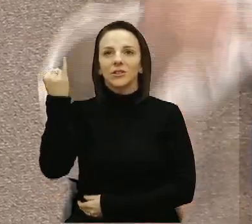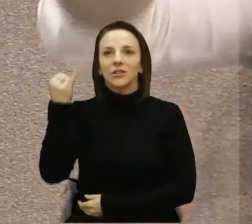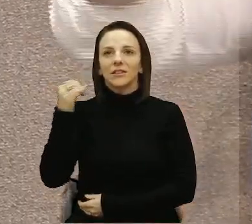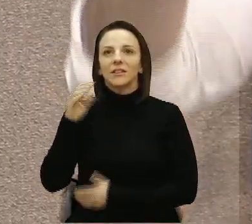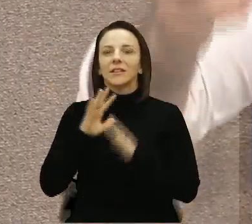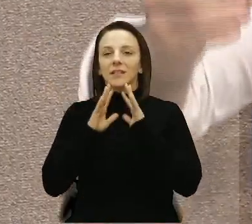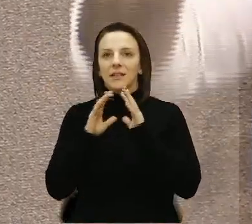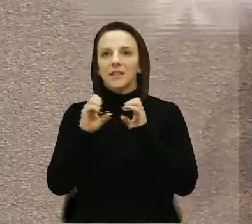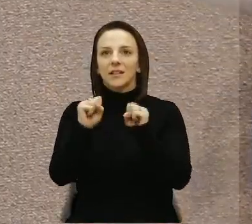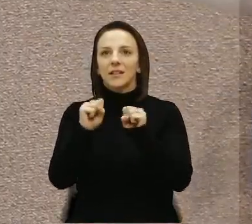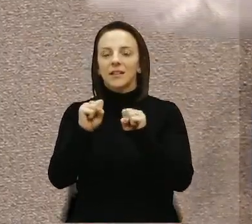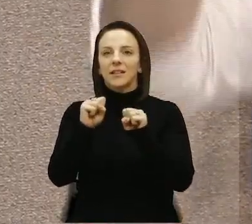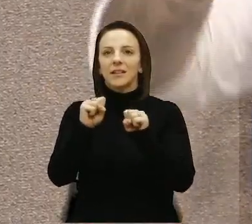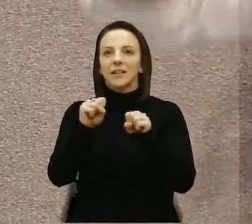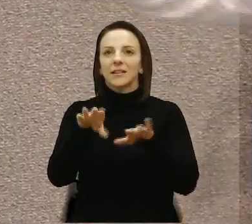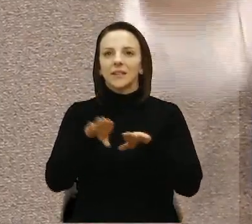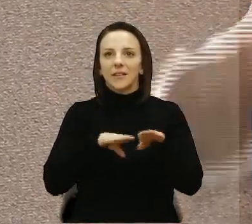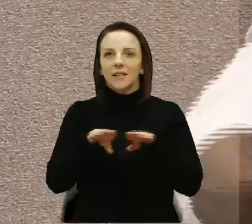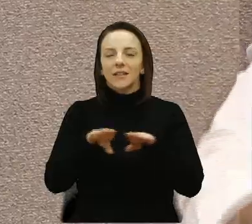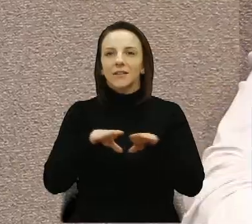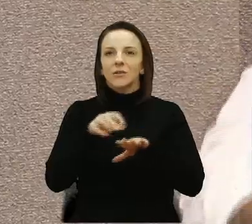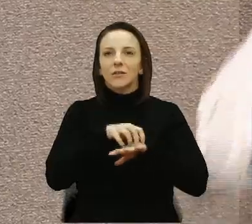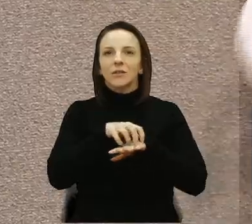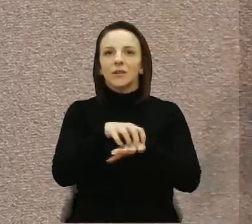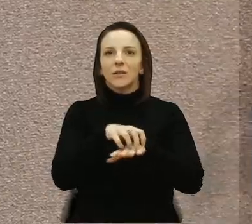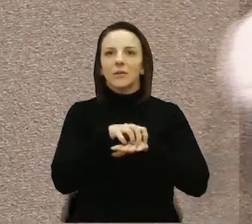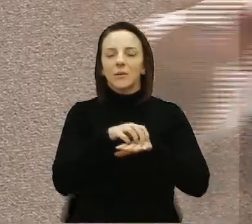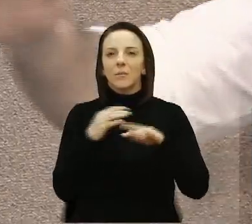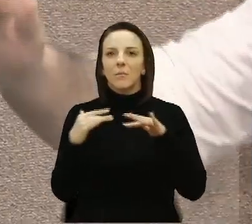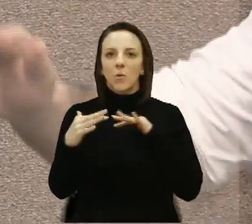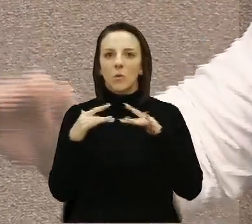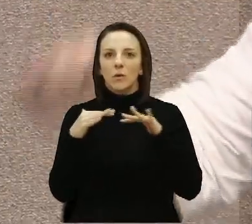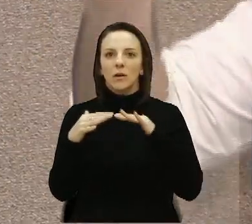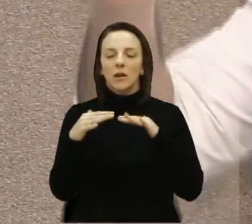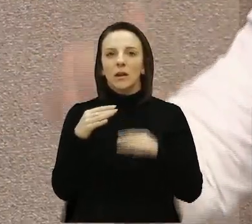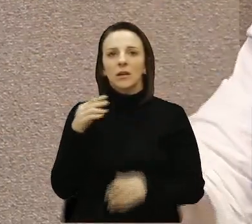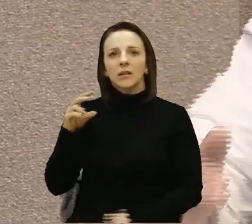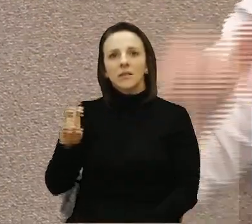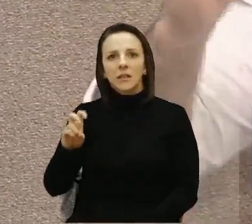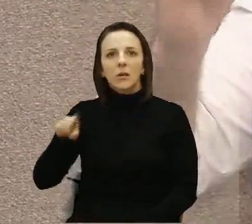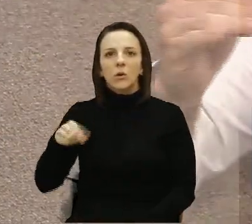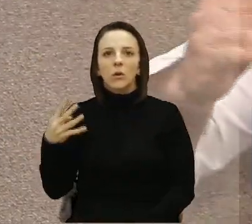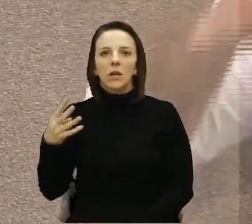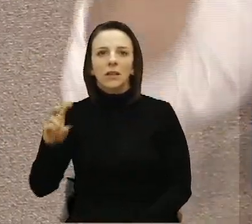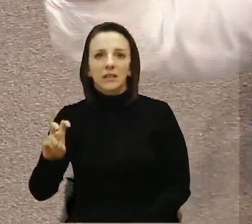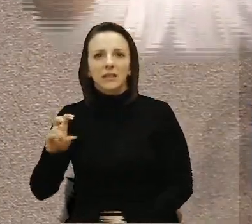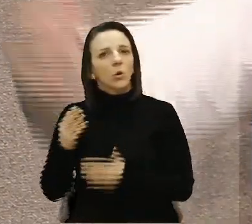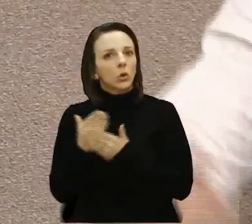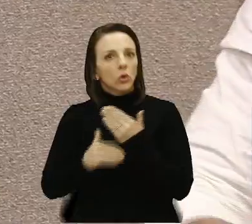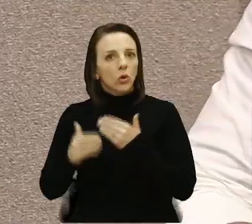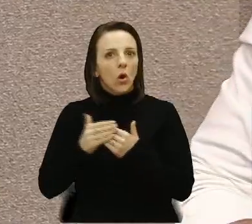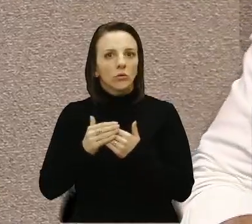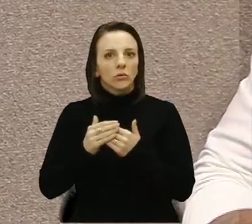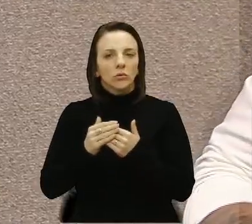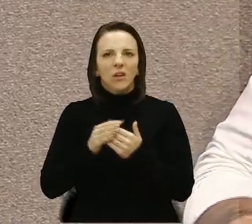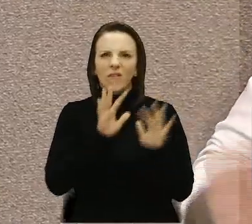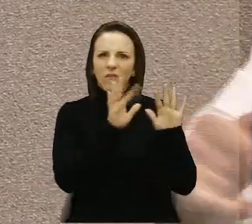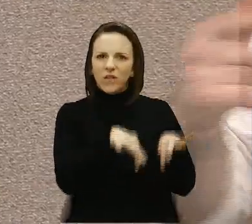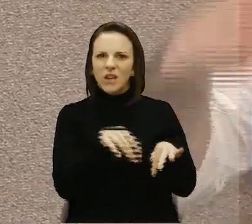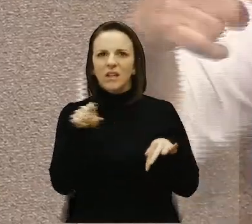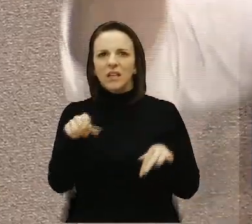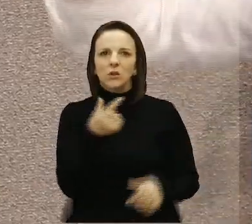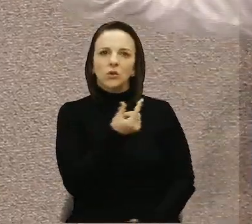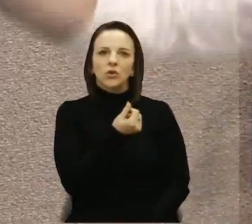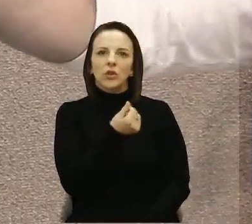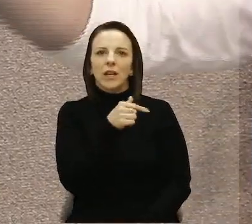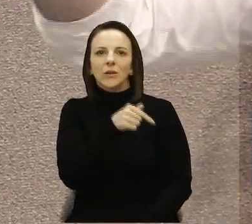Mobilidade passar a tarifa a R$ 5,45 para todos. Extinguir essa parte de que em dinheiro é R$ 7,50.